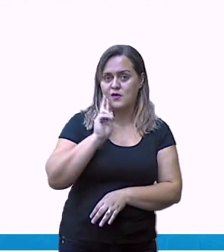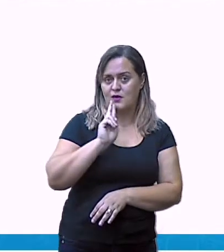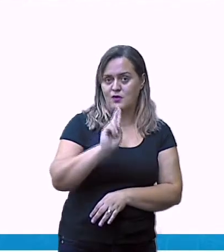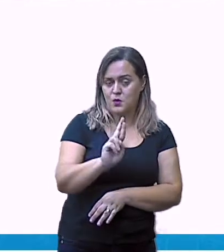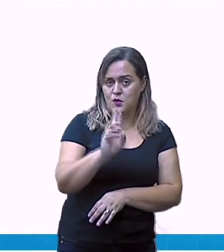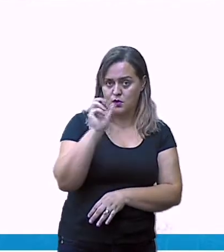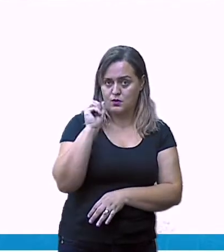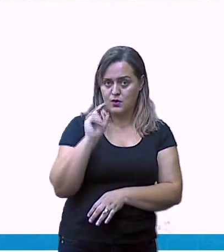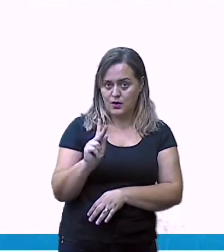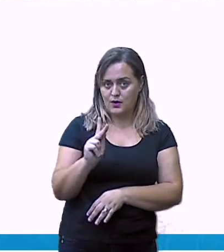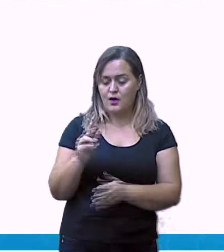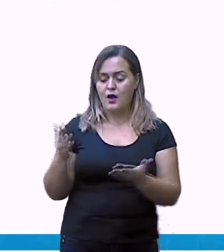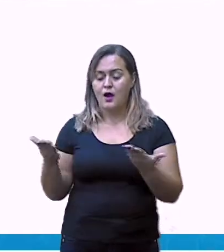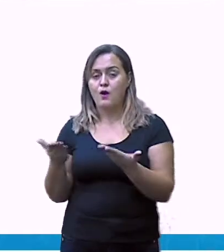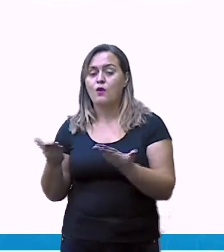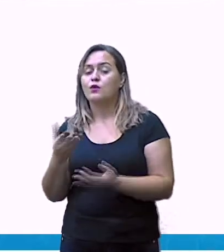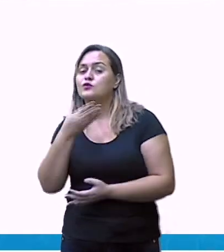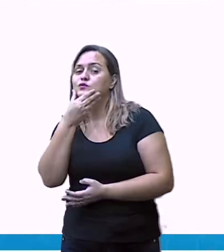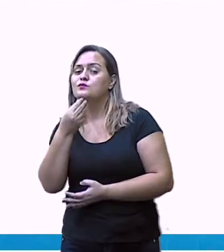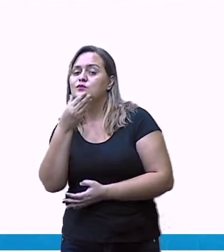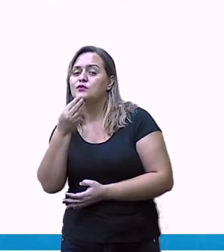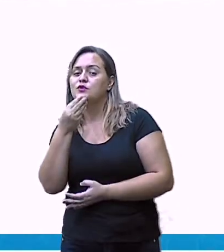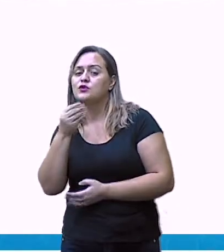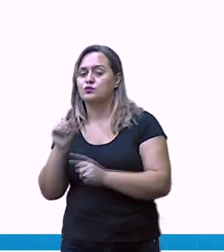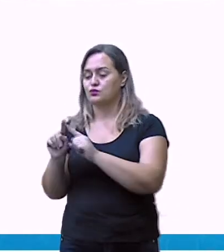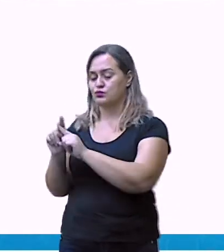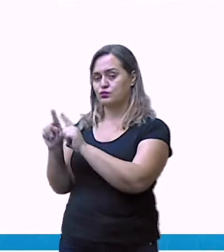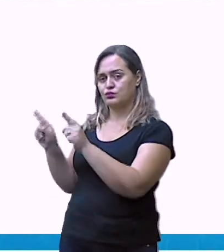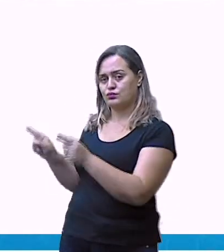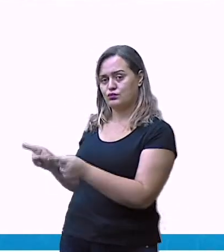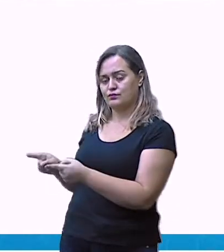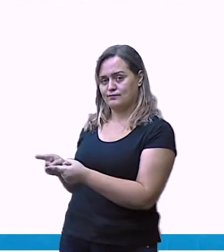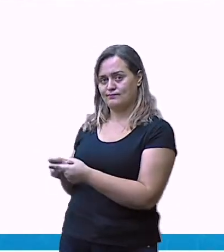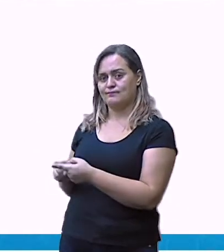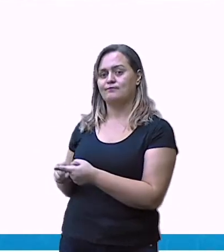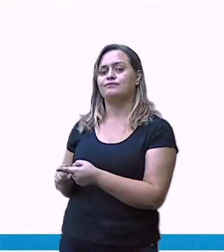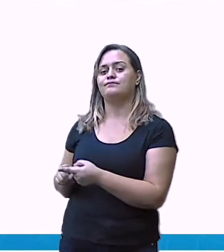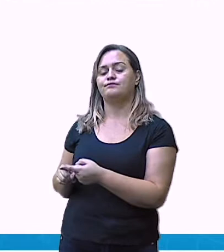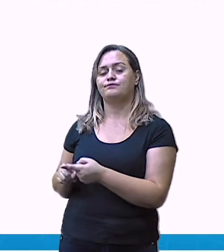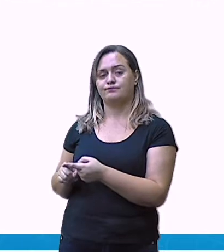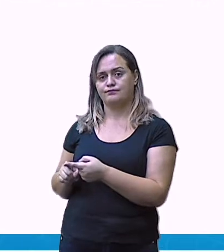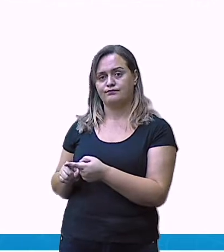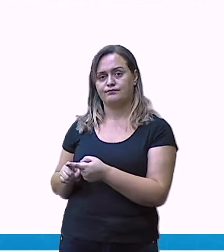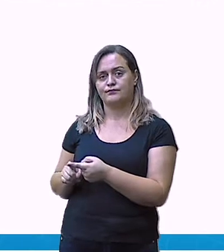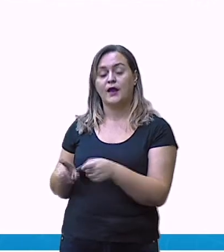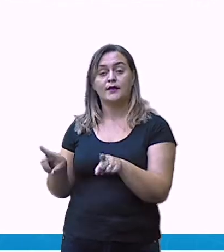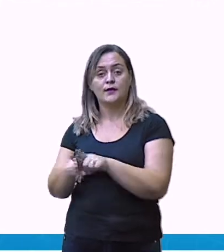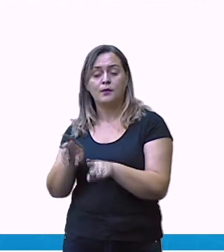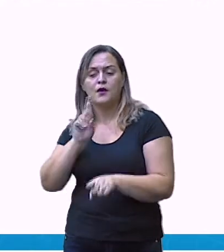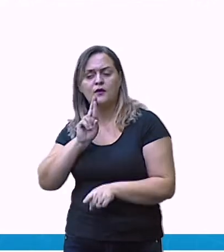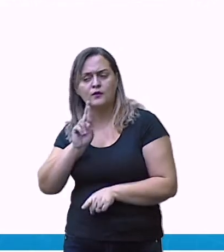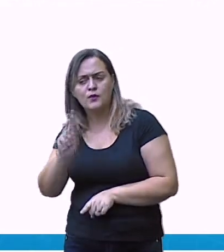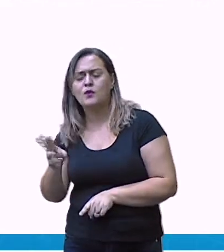ok? Já os meninos, nós vamos estar vendo então quanto tempo que eles dedicam de